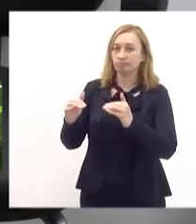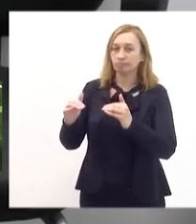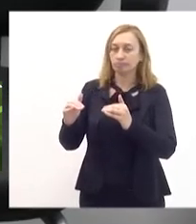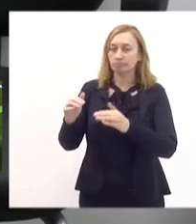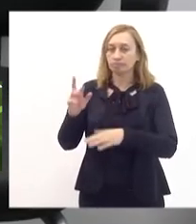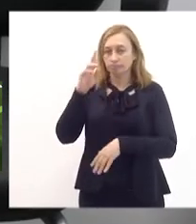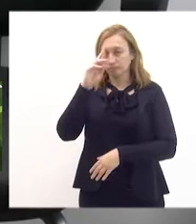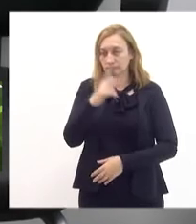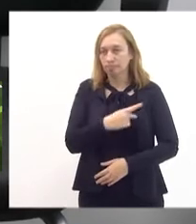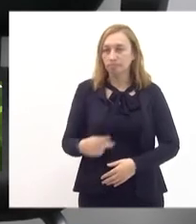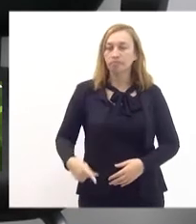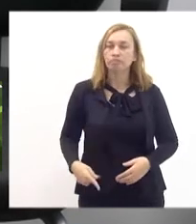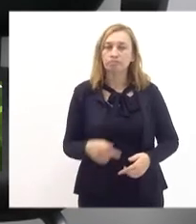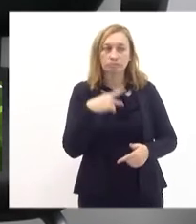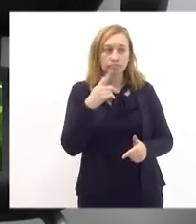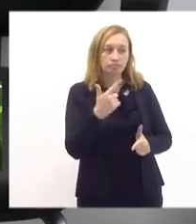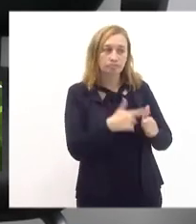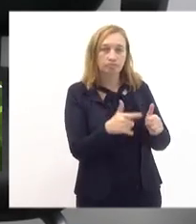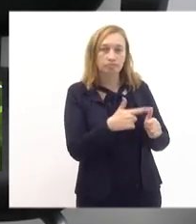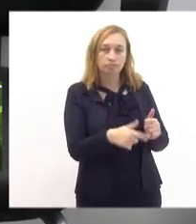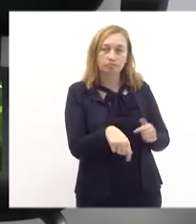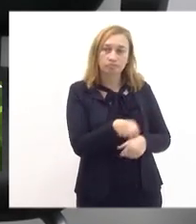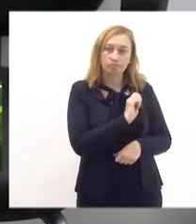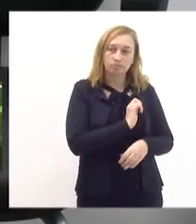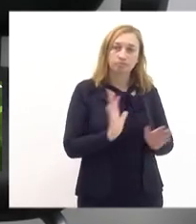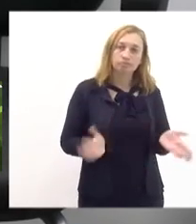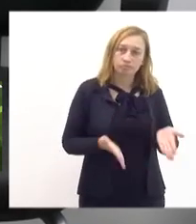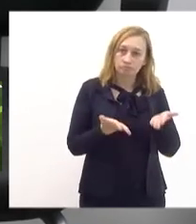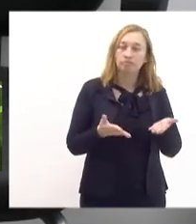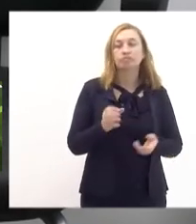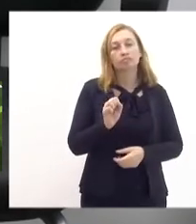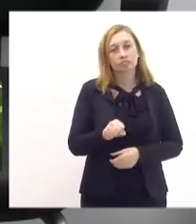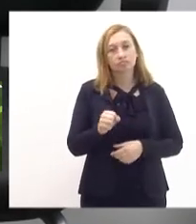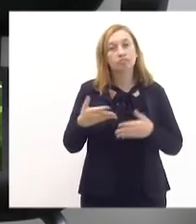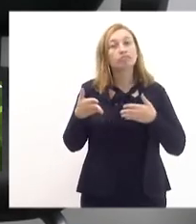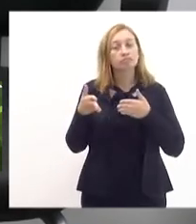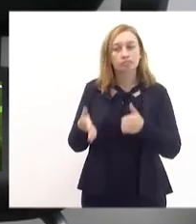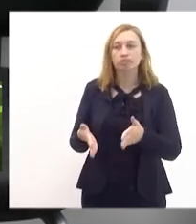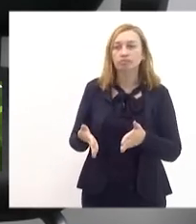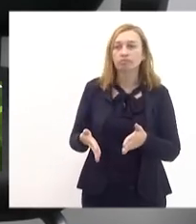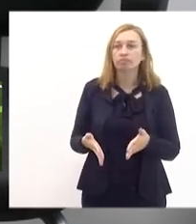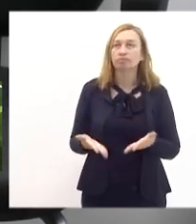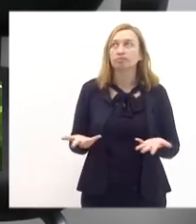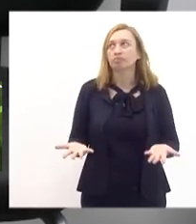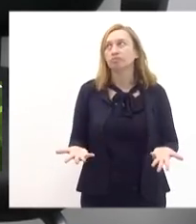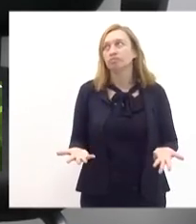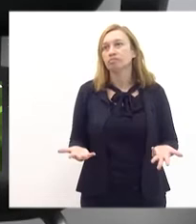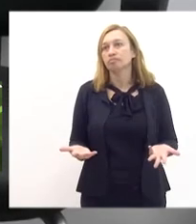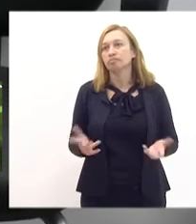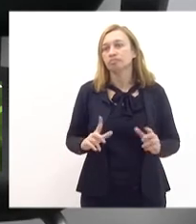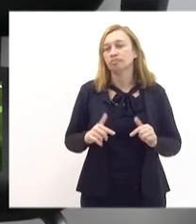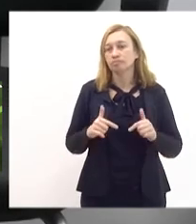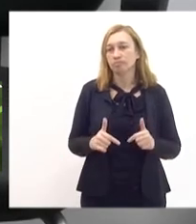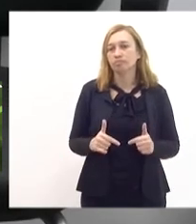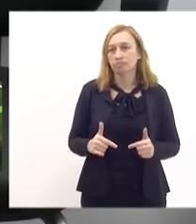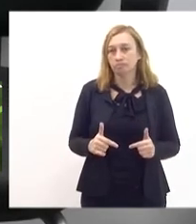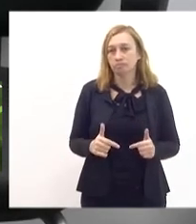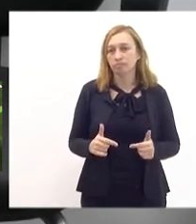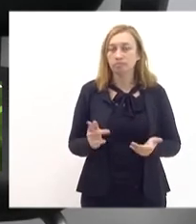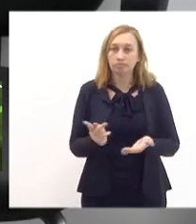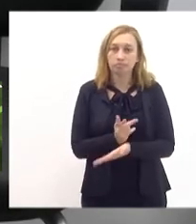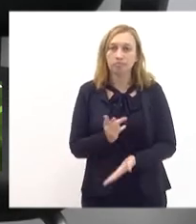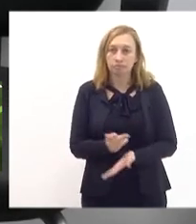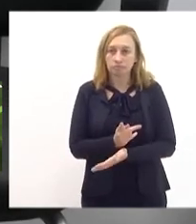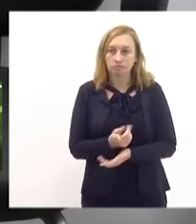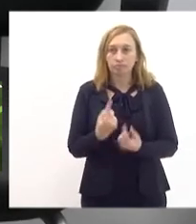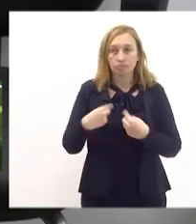problemas em relação aos benefícios fiscais. Pode ser, sim, um foco de atos de prática de atos lesivos